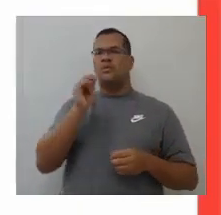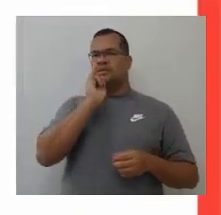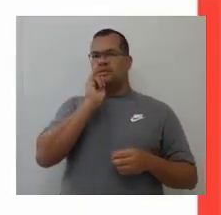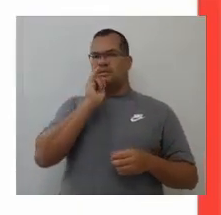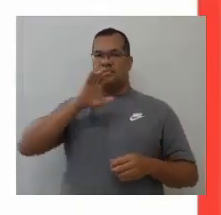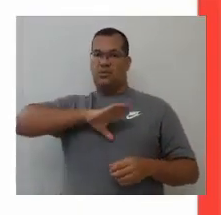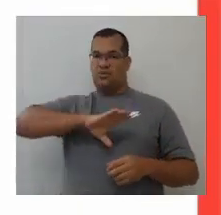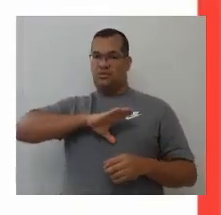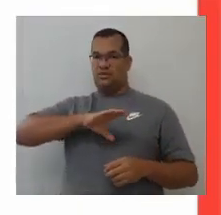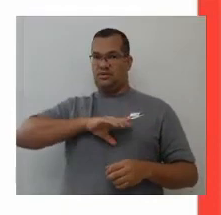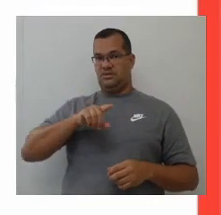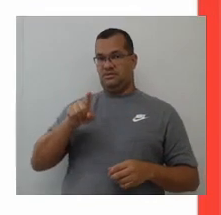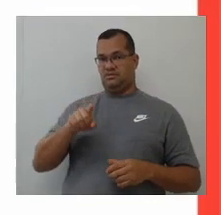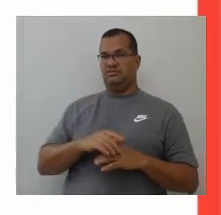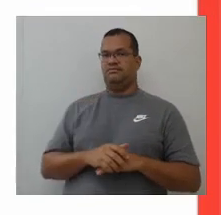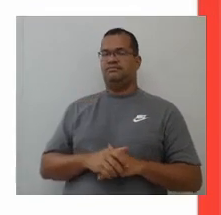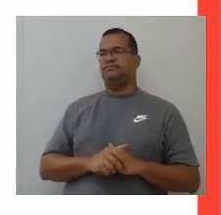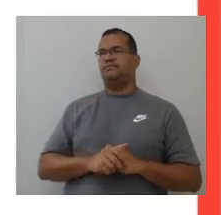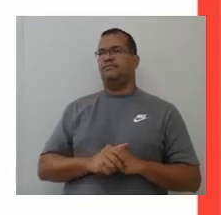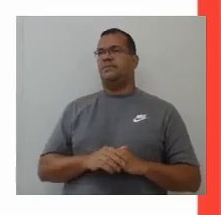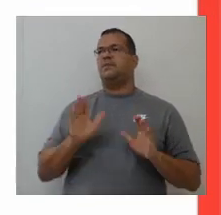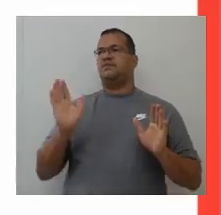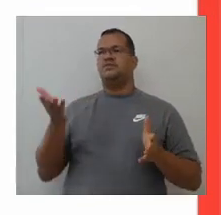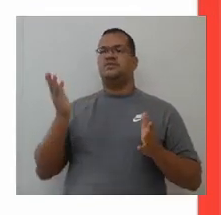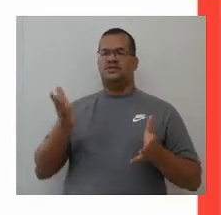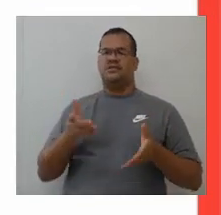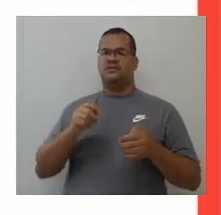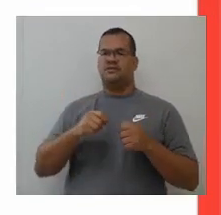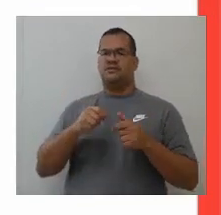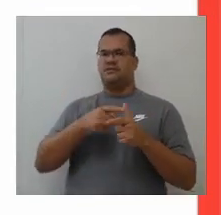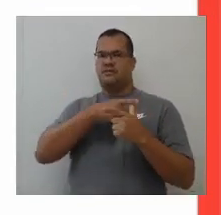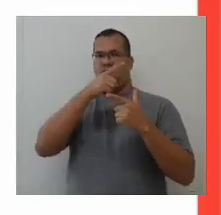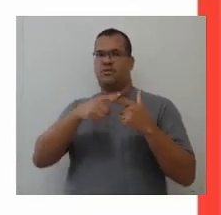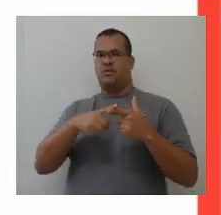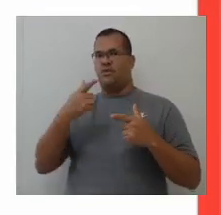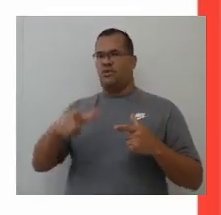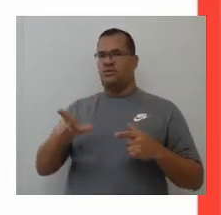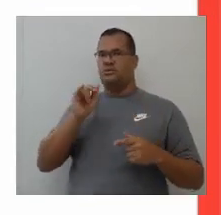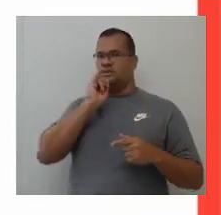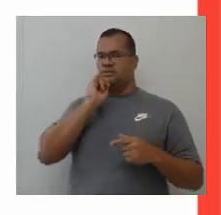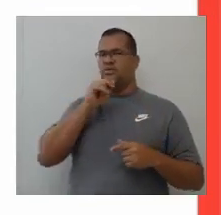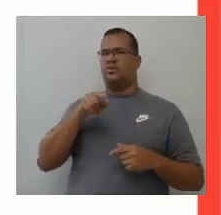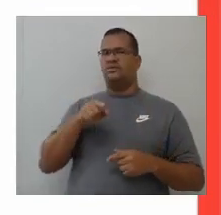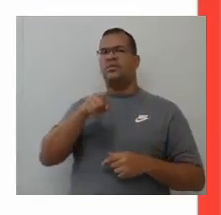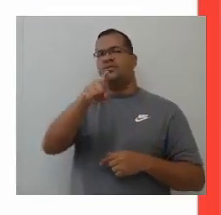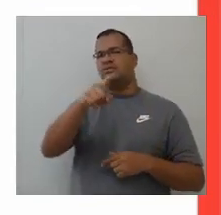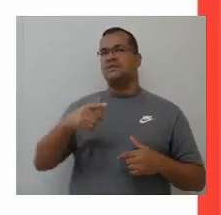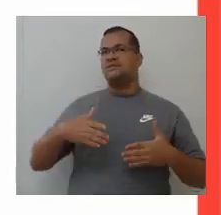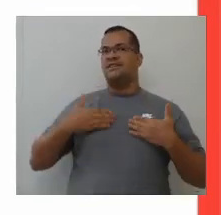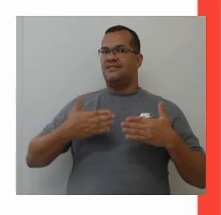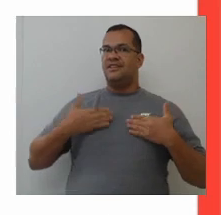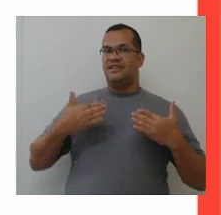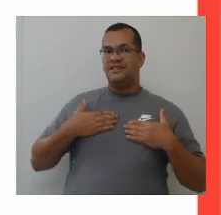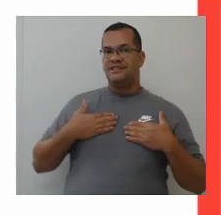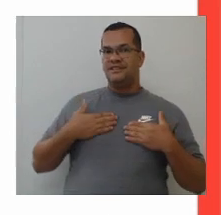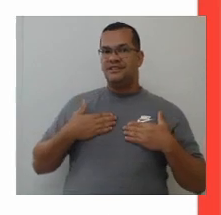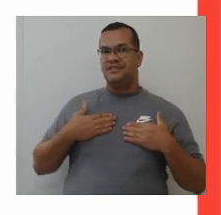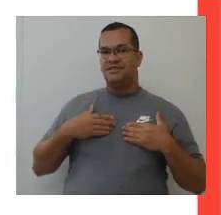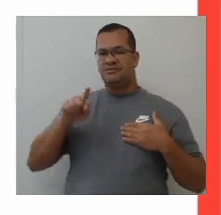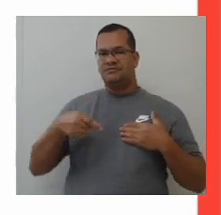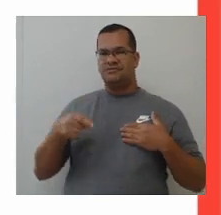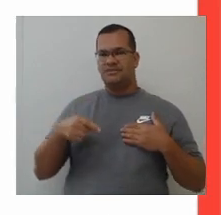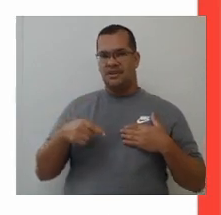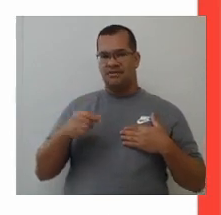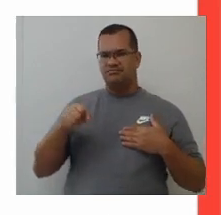português, tá certo? Eu já falei um anteriormente, mas vamos observar outro. Eu digo para você, ó, Você está muito feliz hoje, vírgula, não